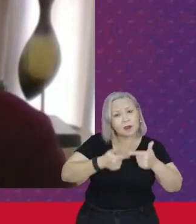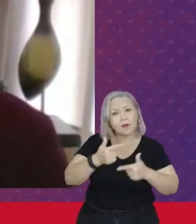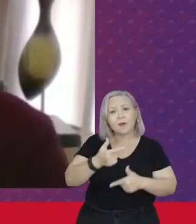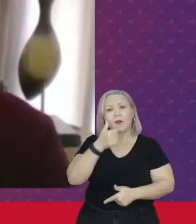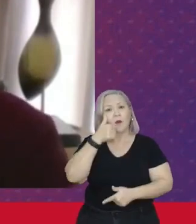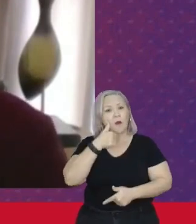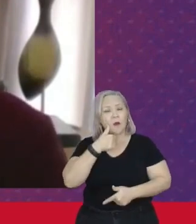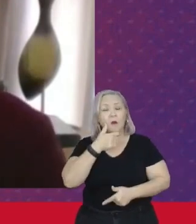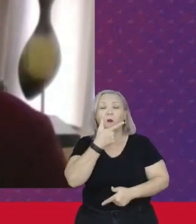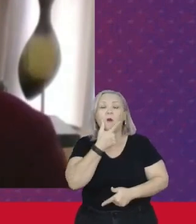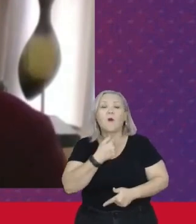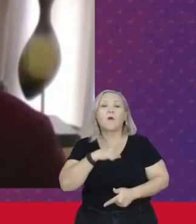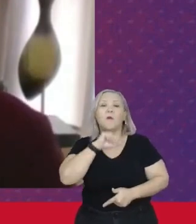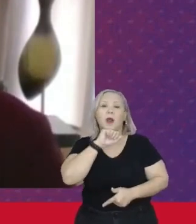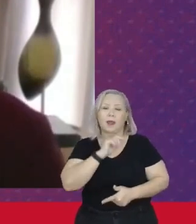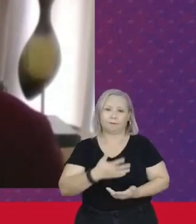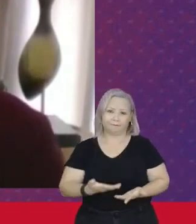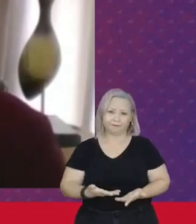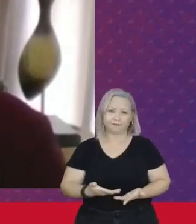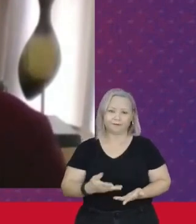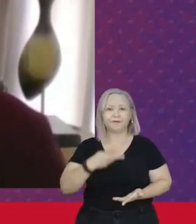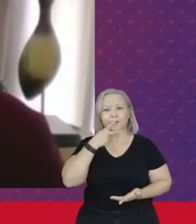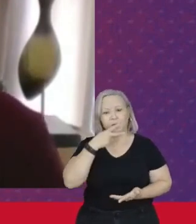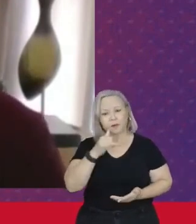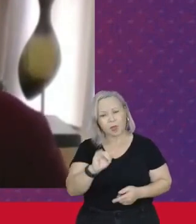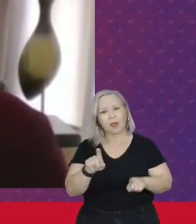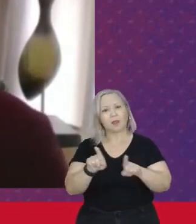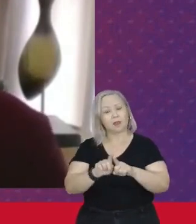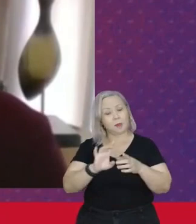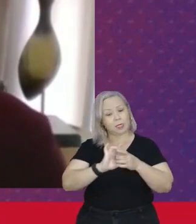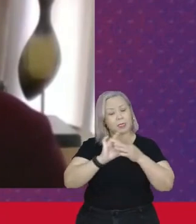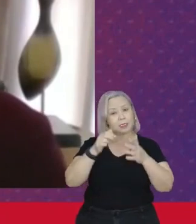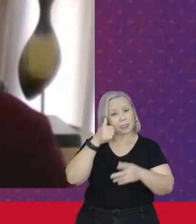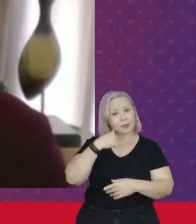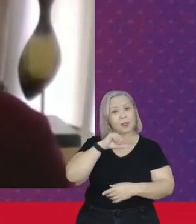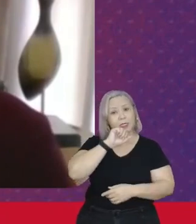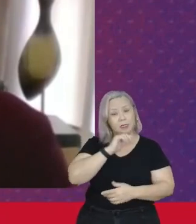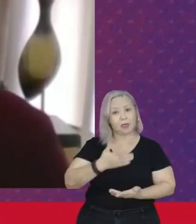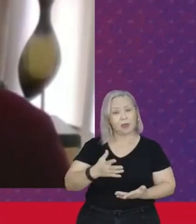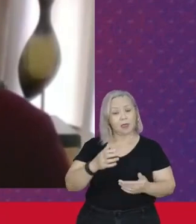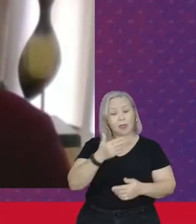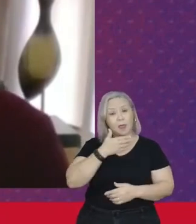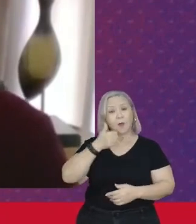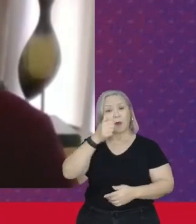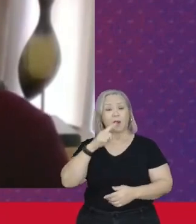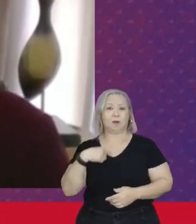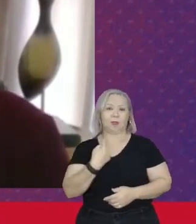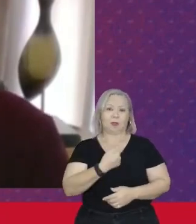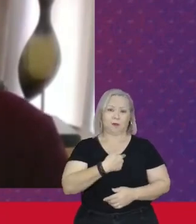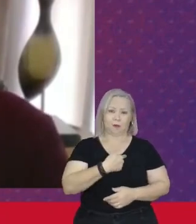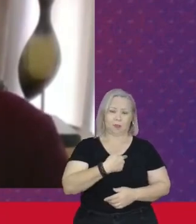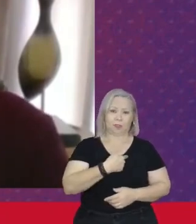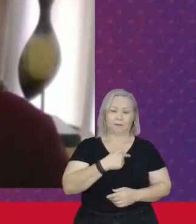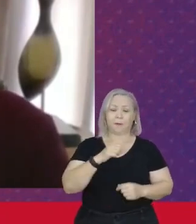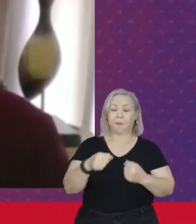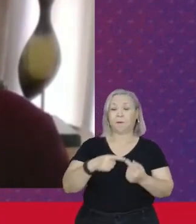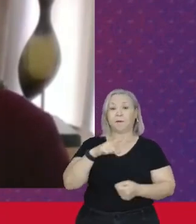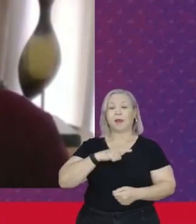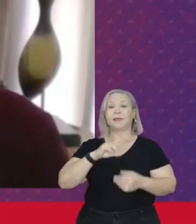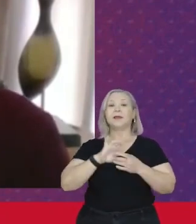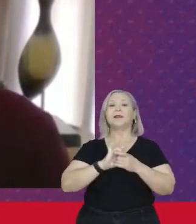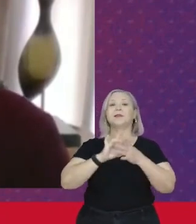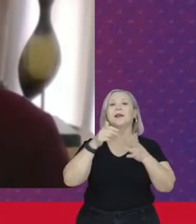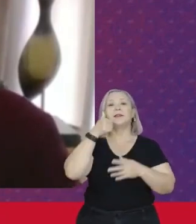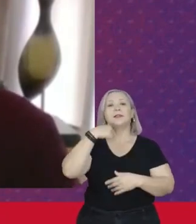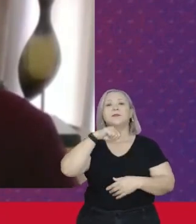pais. Pais também hoje têm licença paternidade, menor do que a nossa, né? Mas ter essa licença